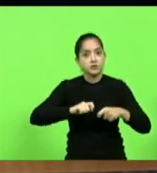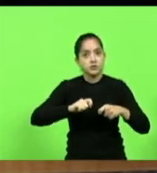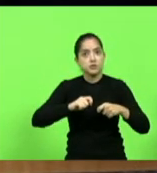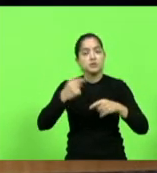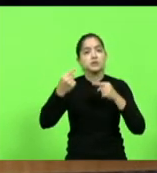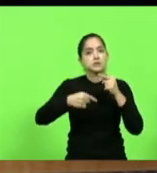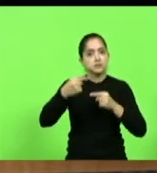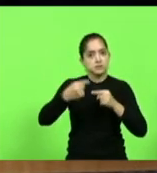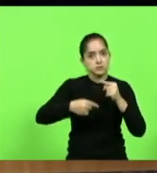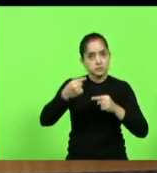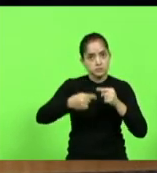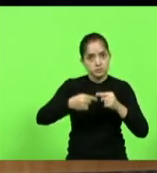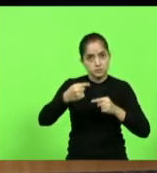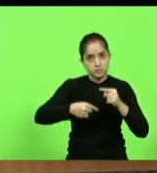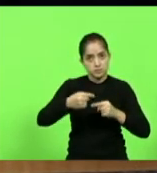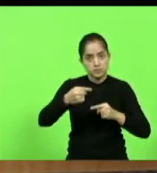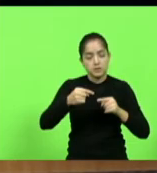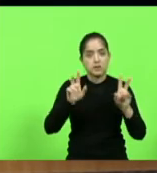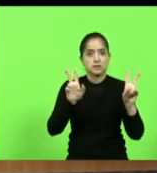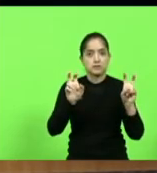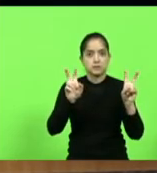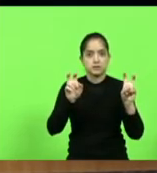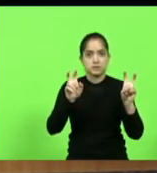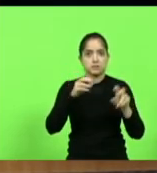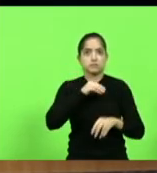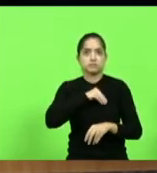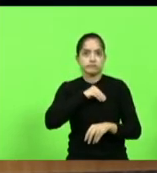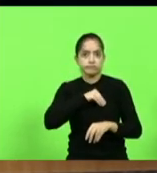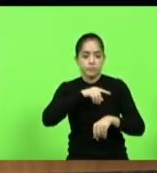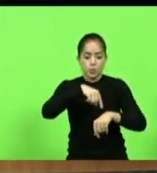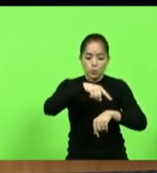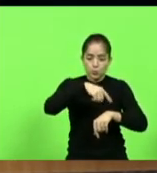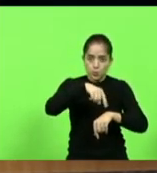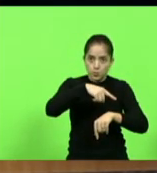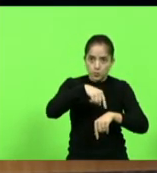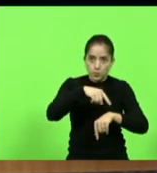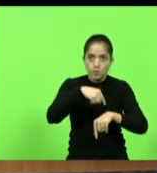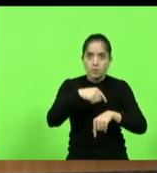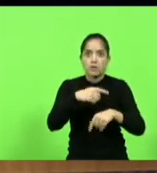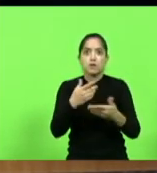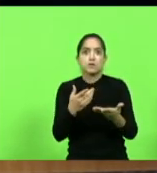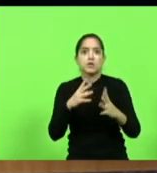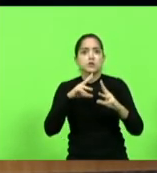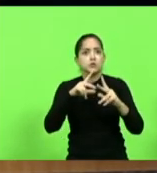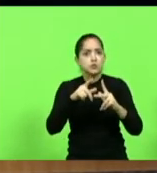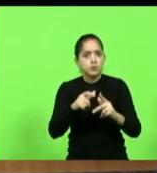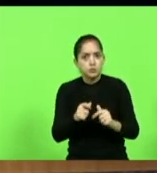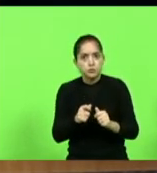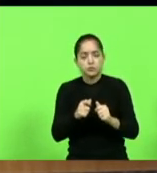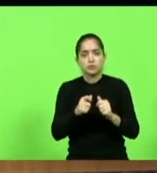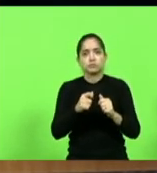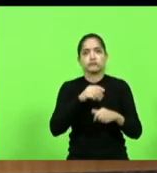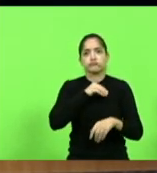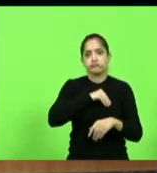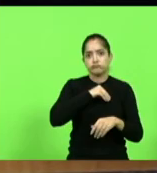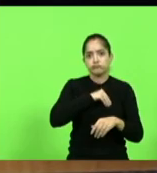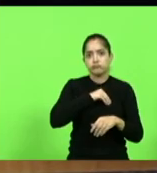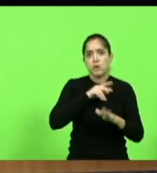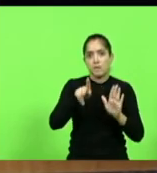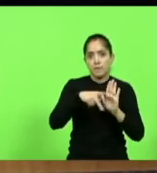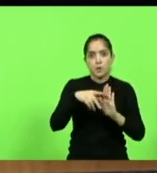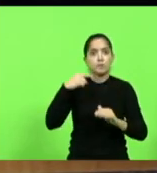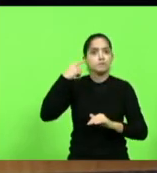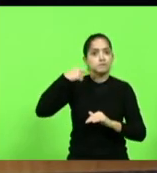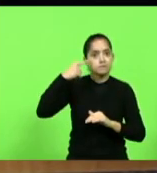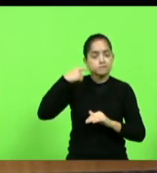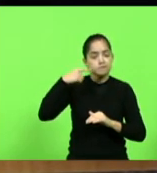discuta a questão dos honorários, habitamento de honorários, recursos de honorários, tudo aquilo que trata de honorários de advogado, com o